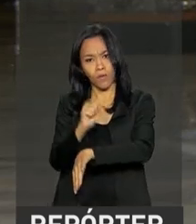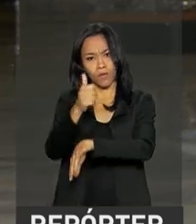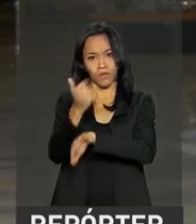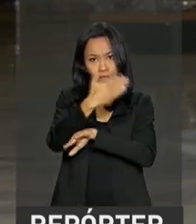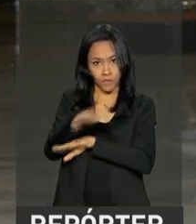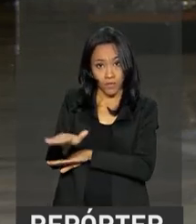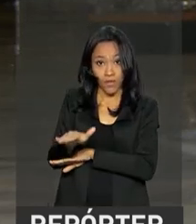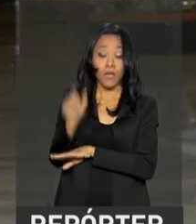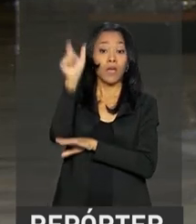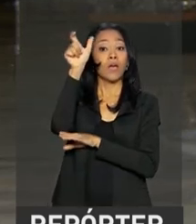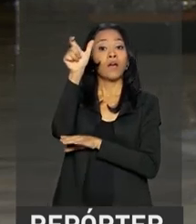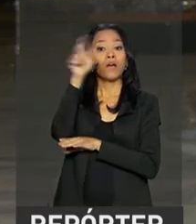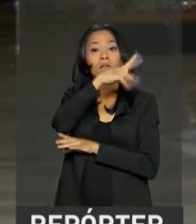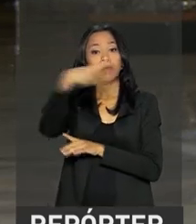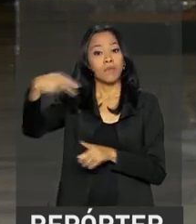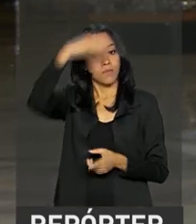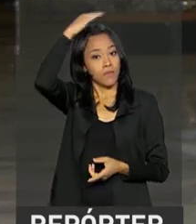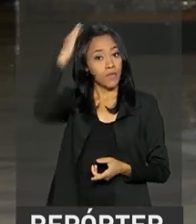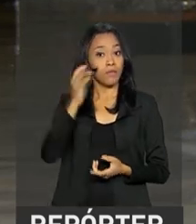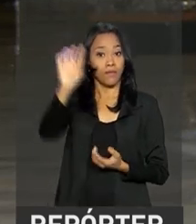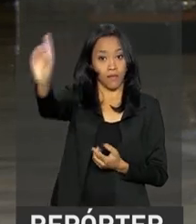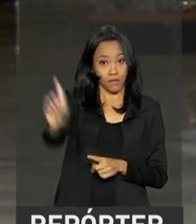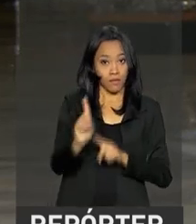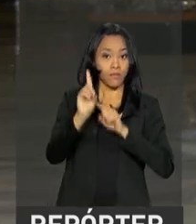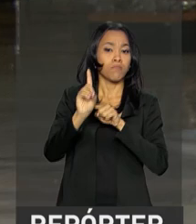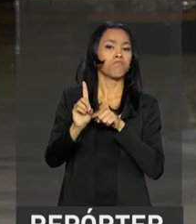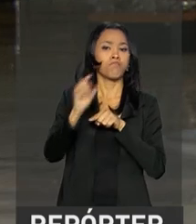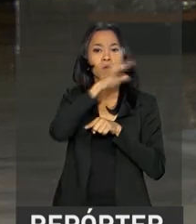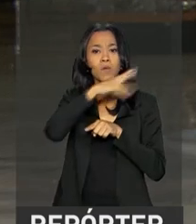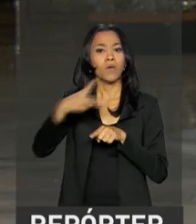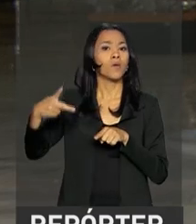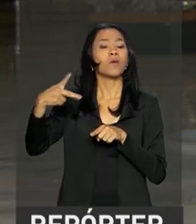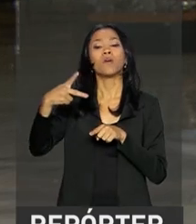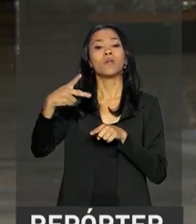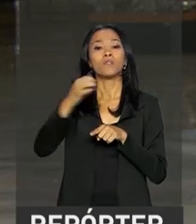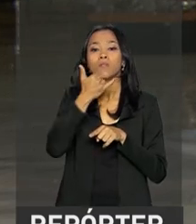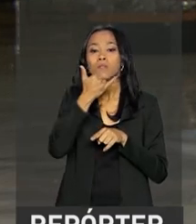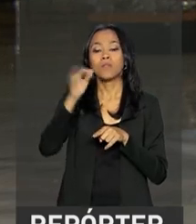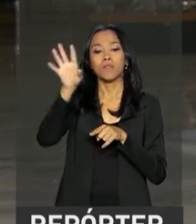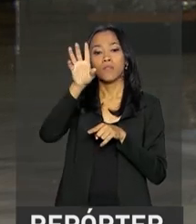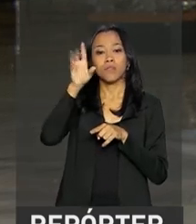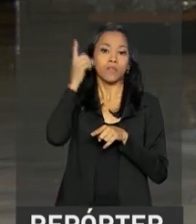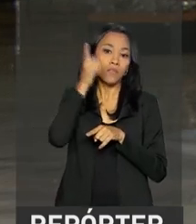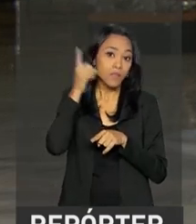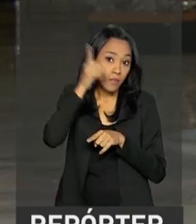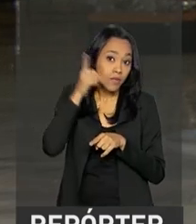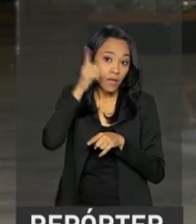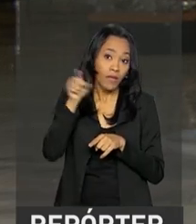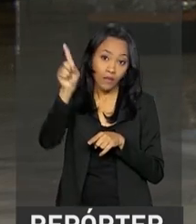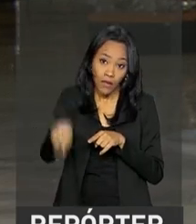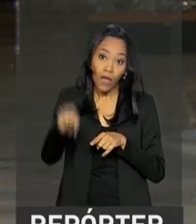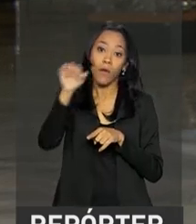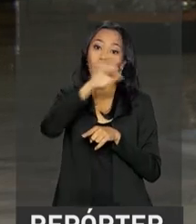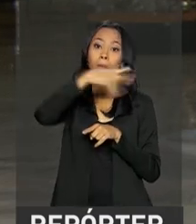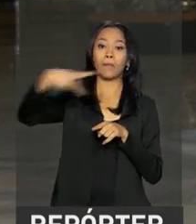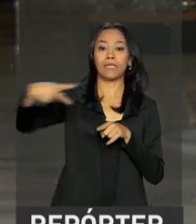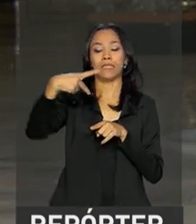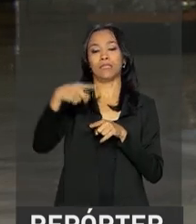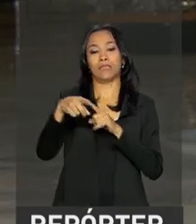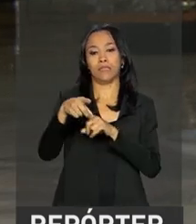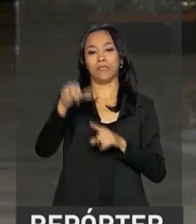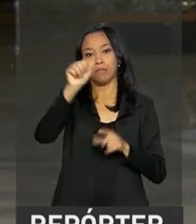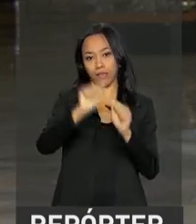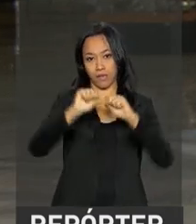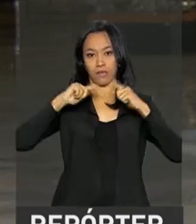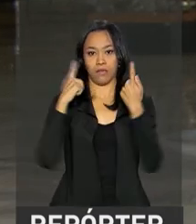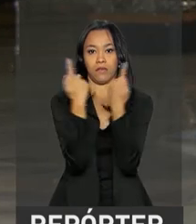Temer recebe o deputado estadual Temístocles de Sampaio Pereira Filho, presidente da Assembleia Legislativa do Piauí.